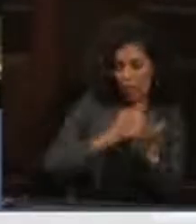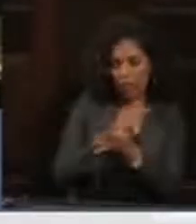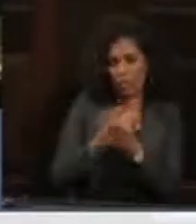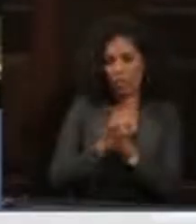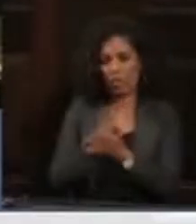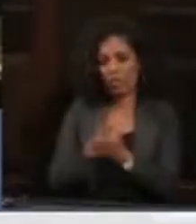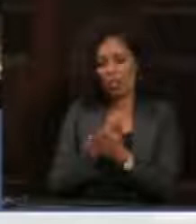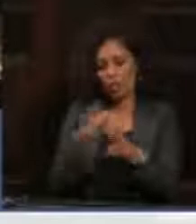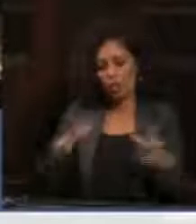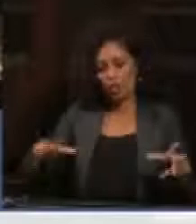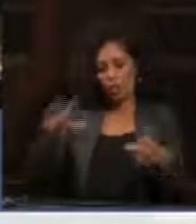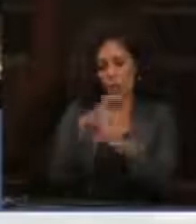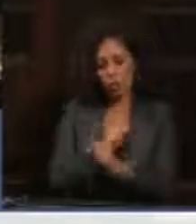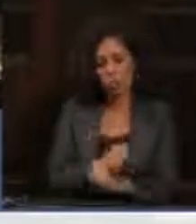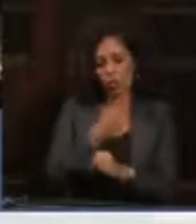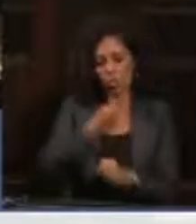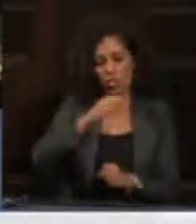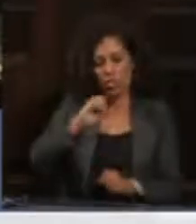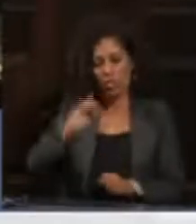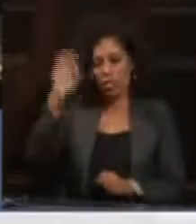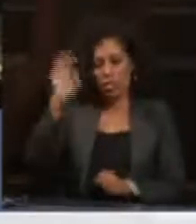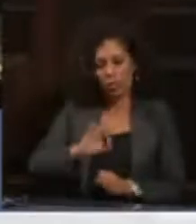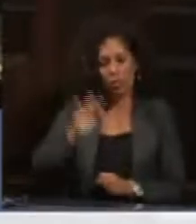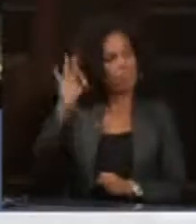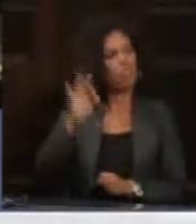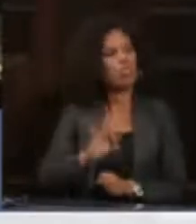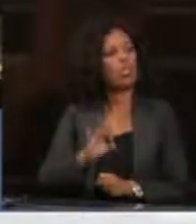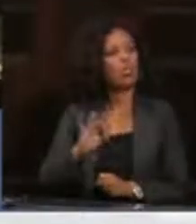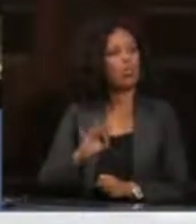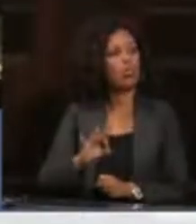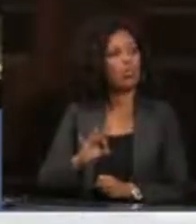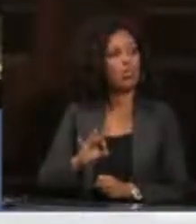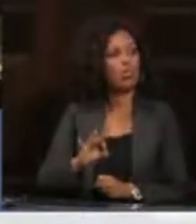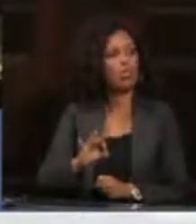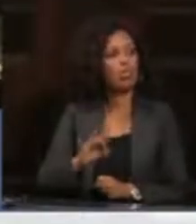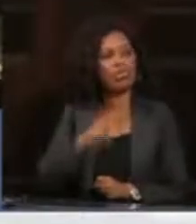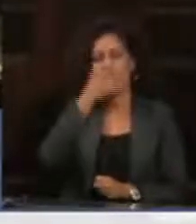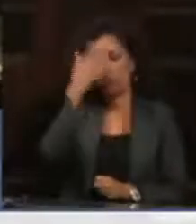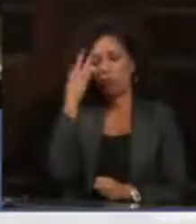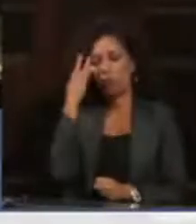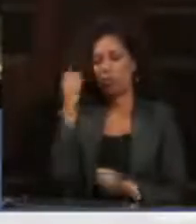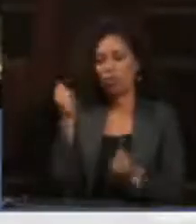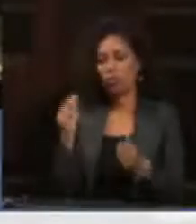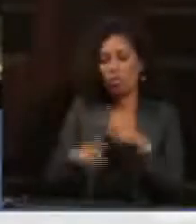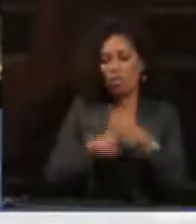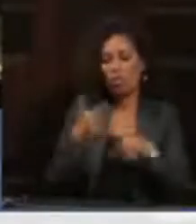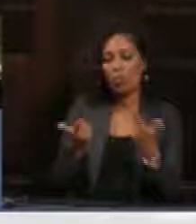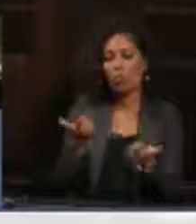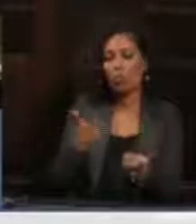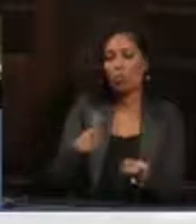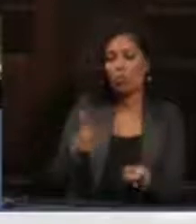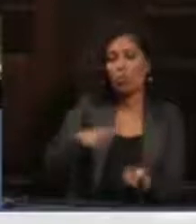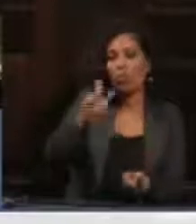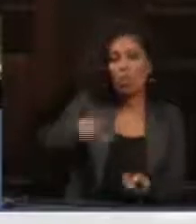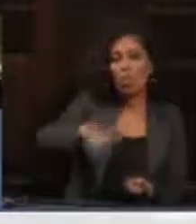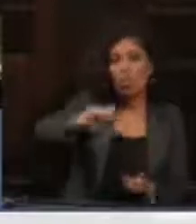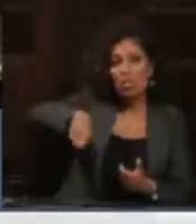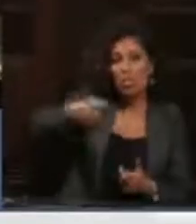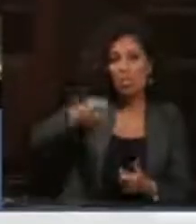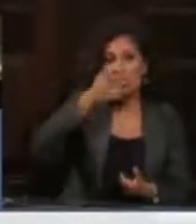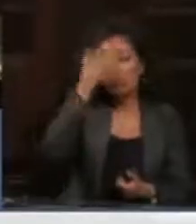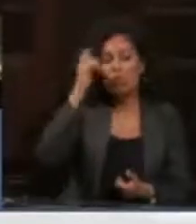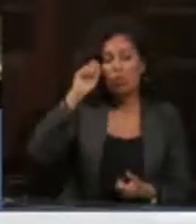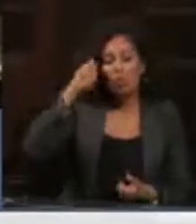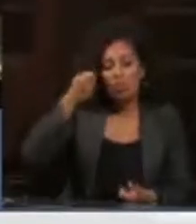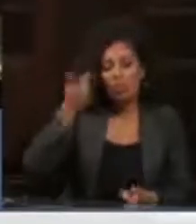somos 70%, no estado brasileiro, 70% dos desempregados e desempregadas